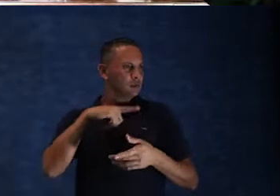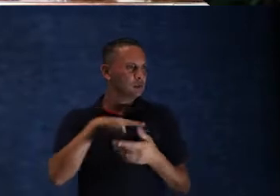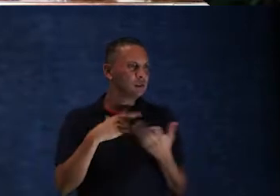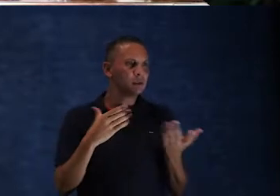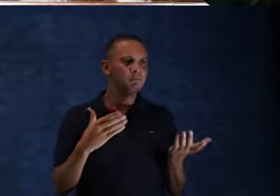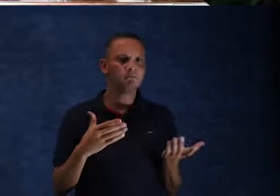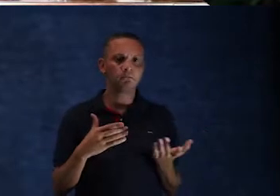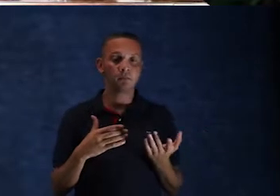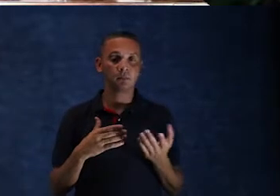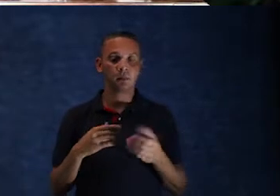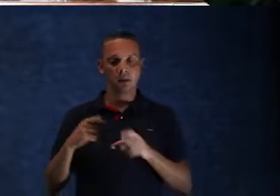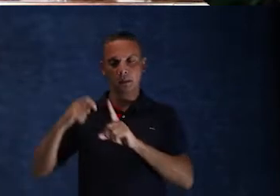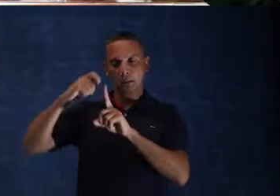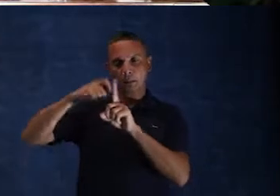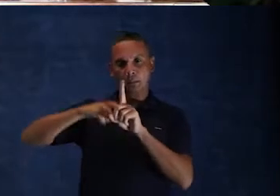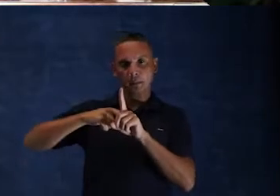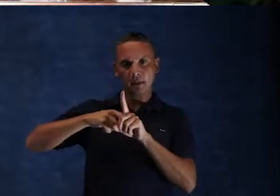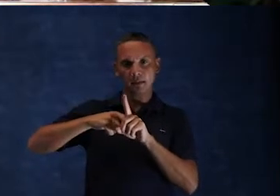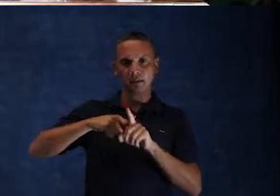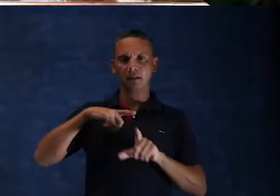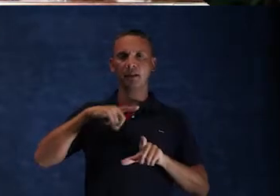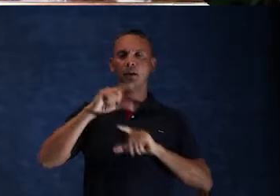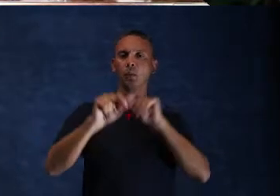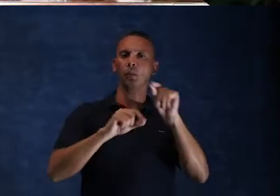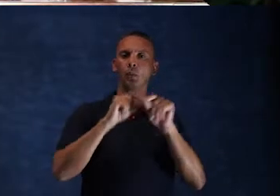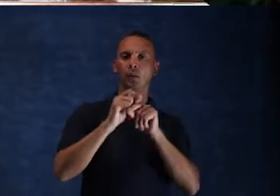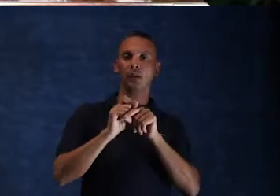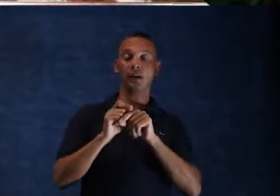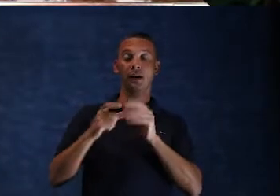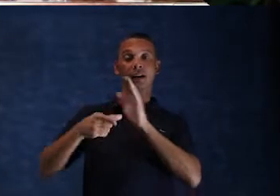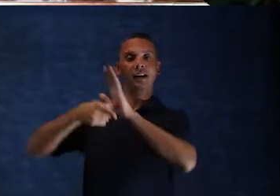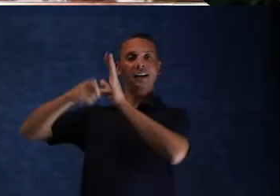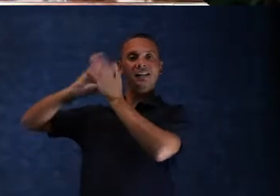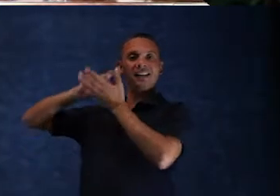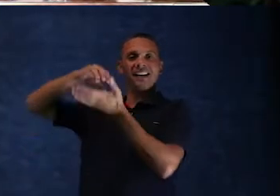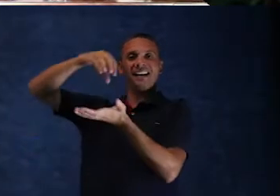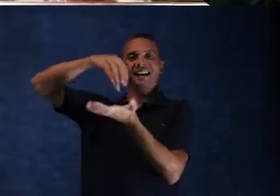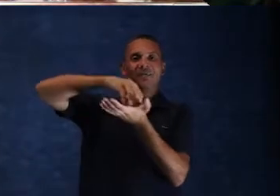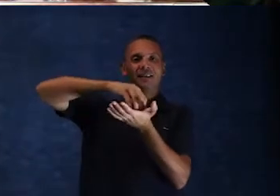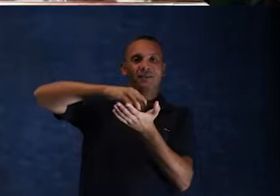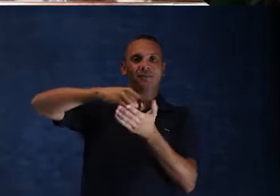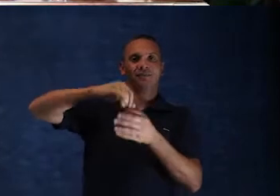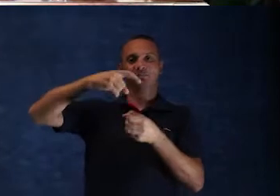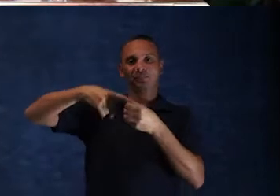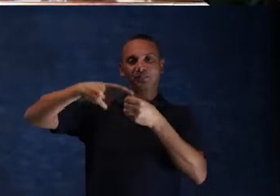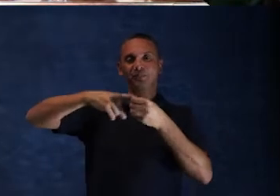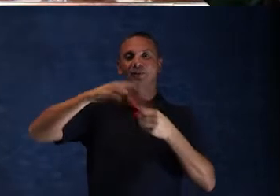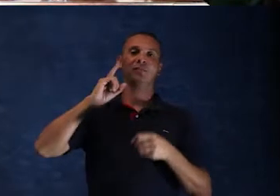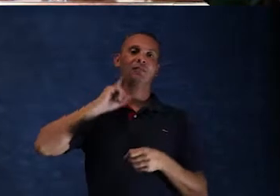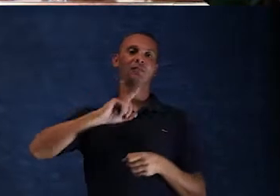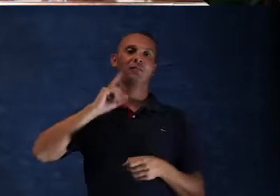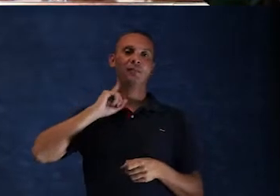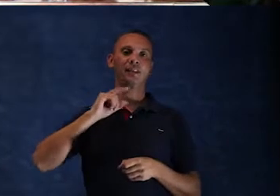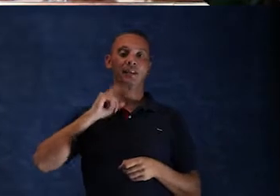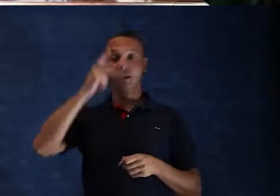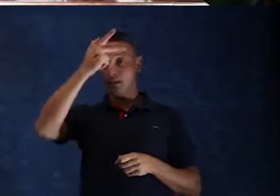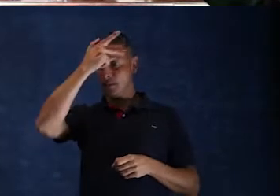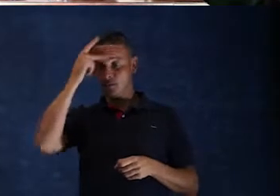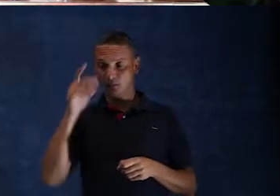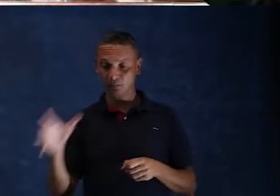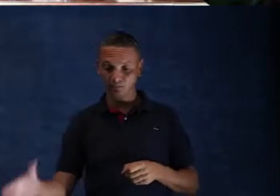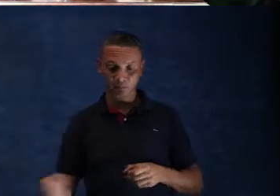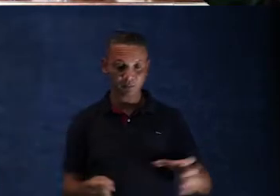colonial. Nos últimos meses, não por acaso, a antiga capital de Minas Gerais tornara-se o alvo preferencial dos